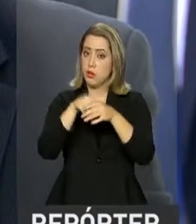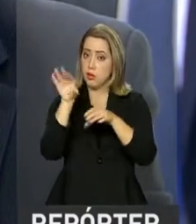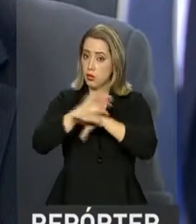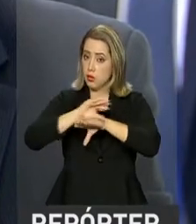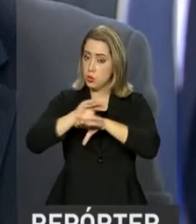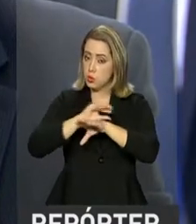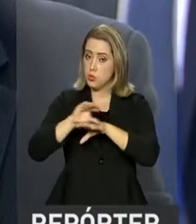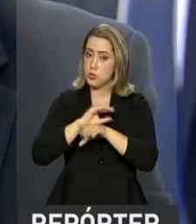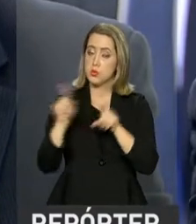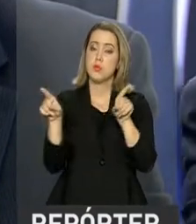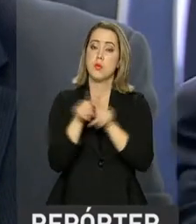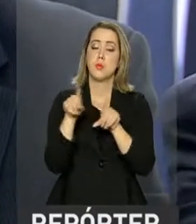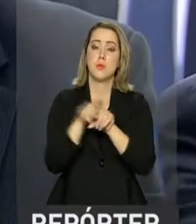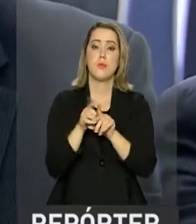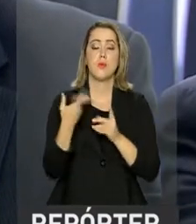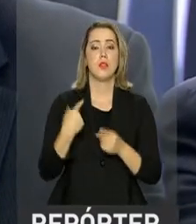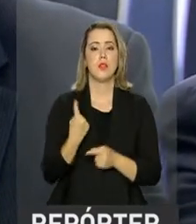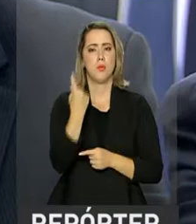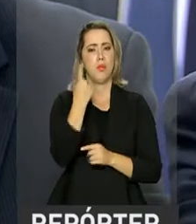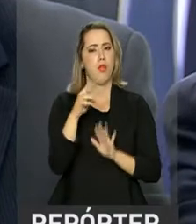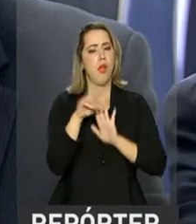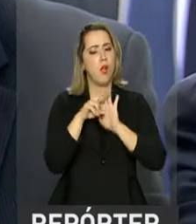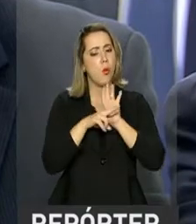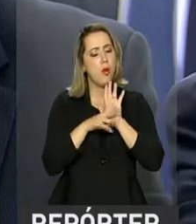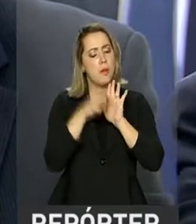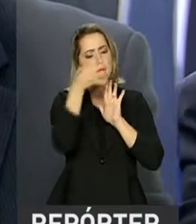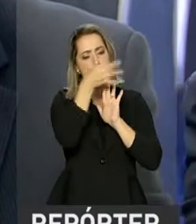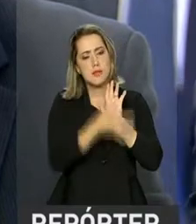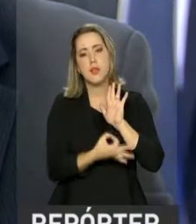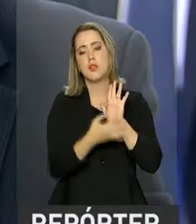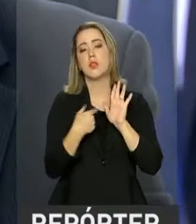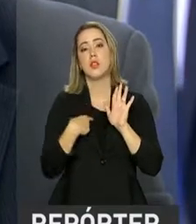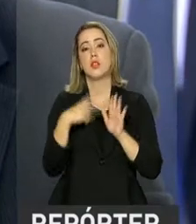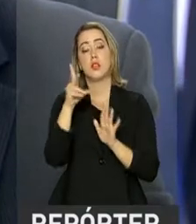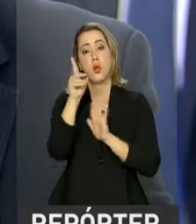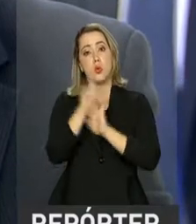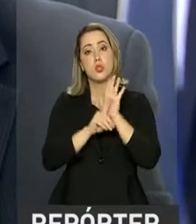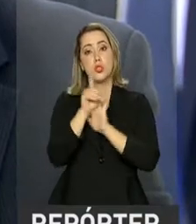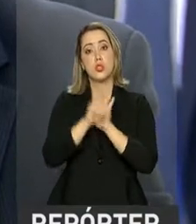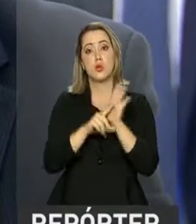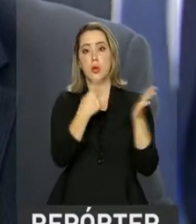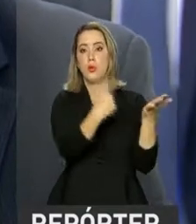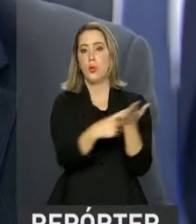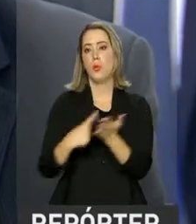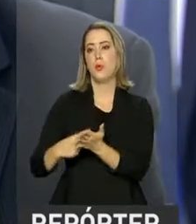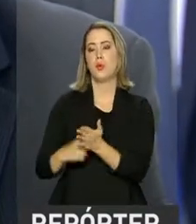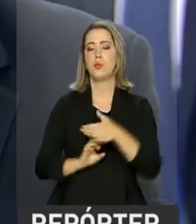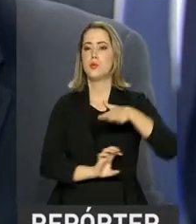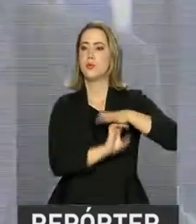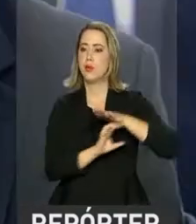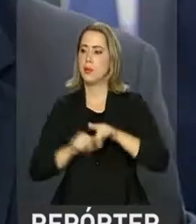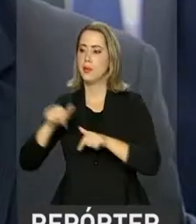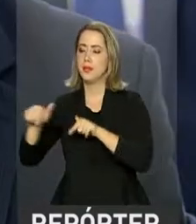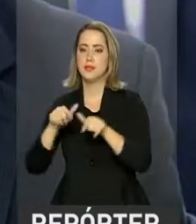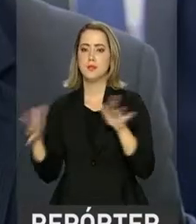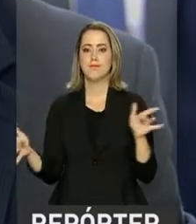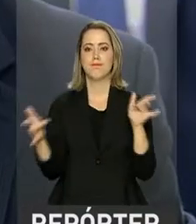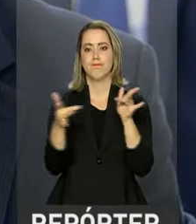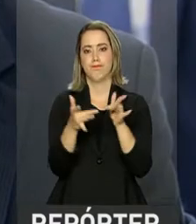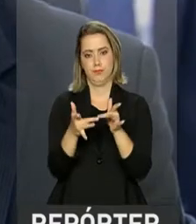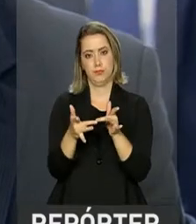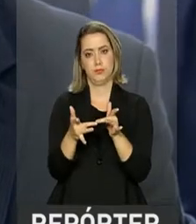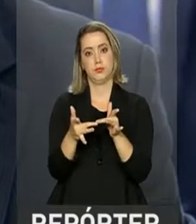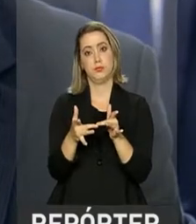ainda regulamenta um direito fundamental, que é o direito aos acordos coletivos de trabalho. O